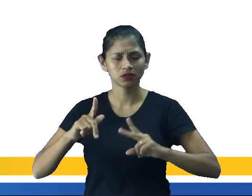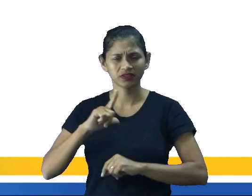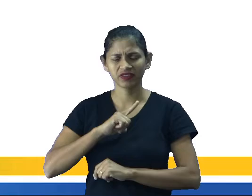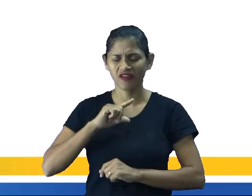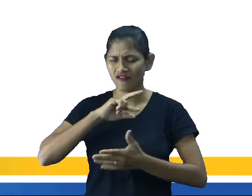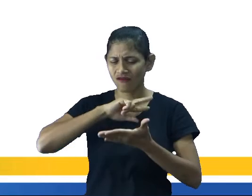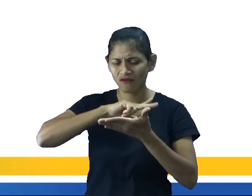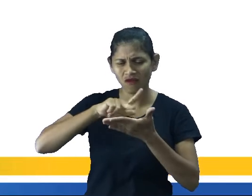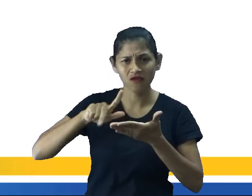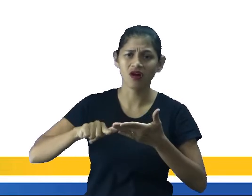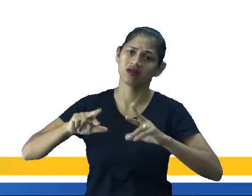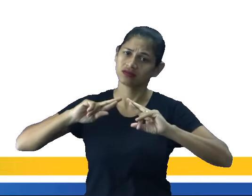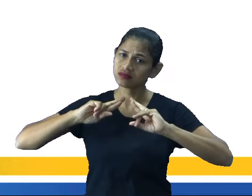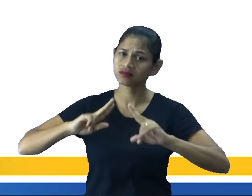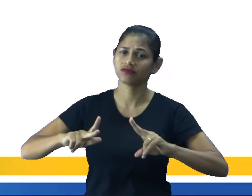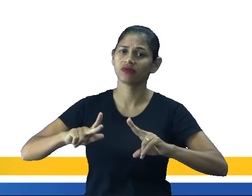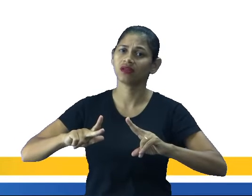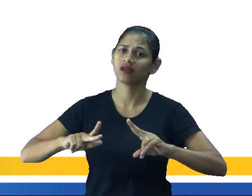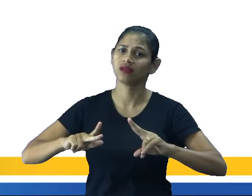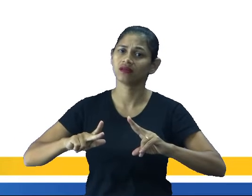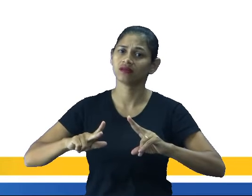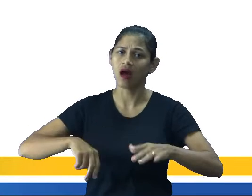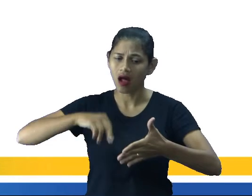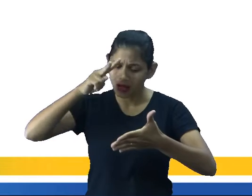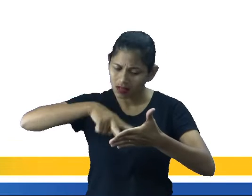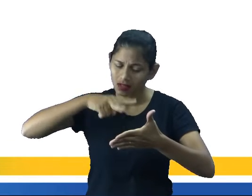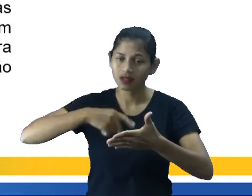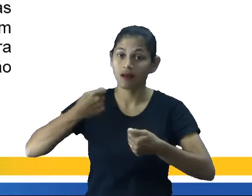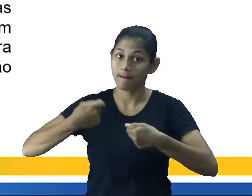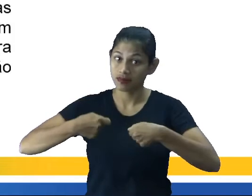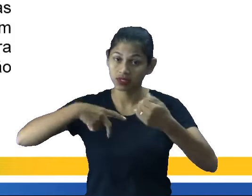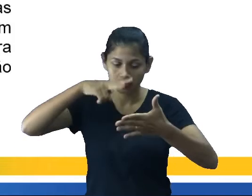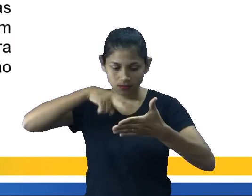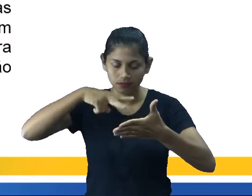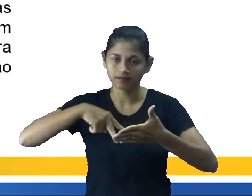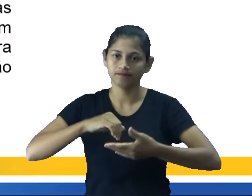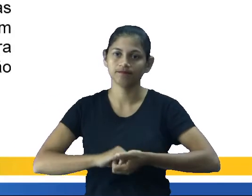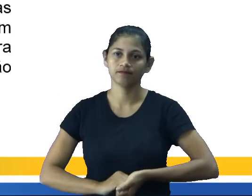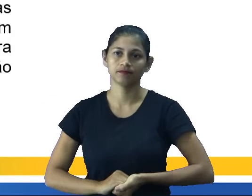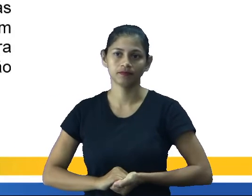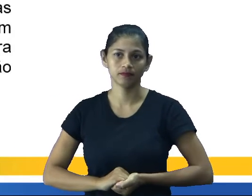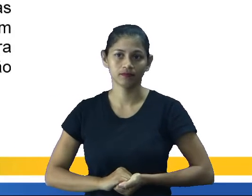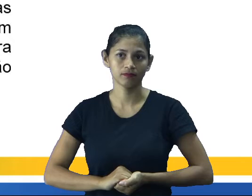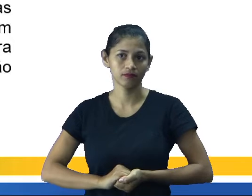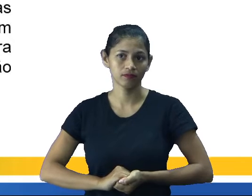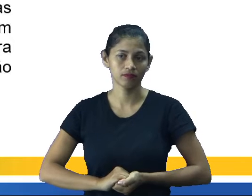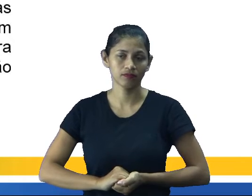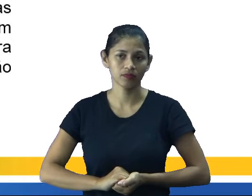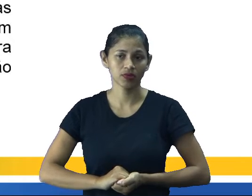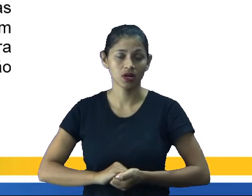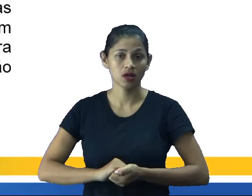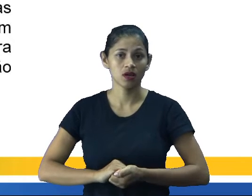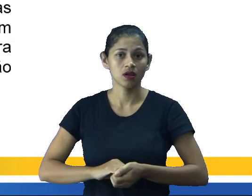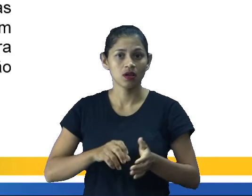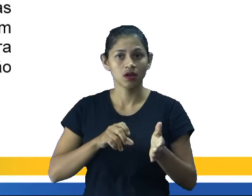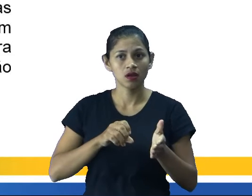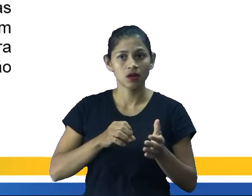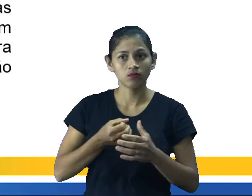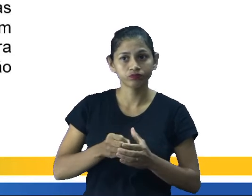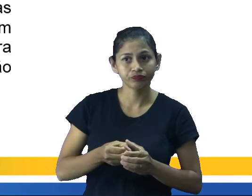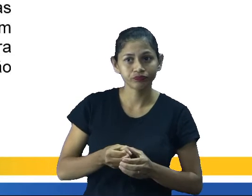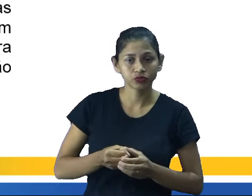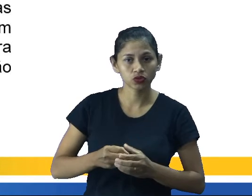diversas diferenças entre uma célula procariótica e uma célula eucariótica. As células e a evolução. Do ponto de